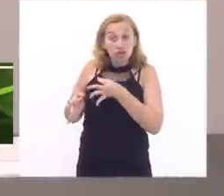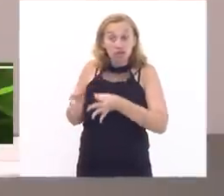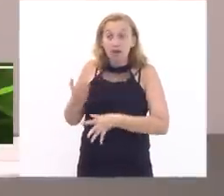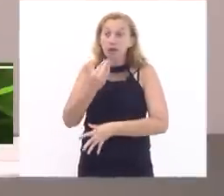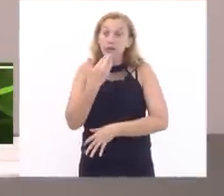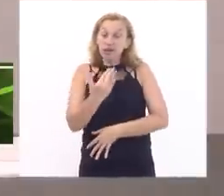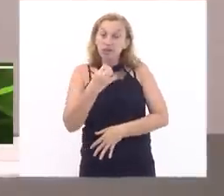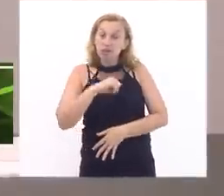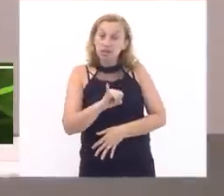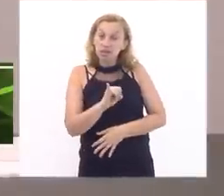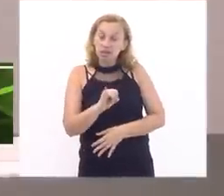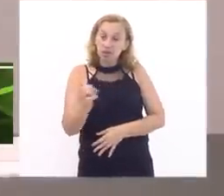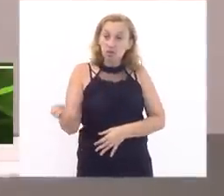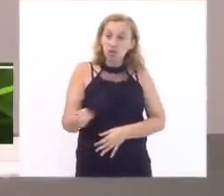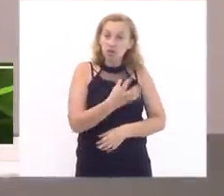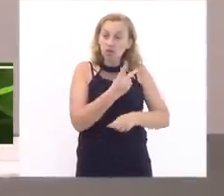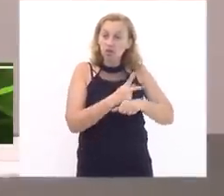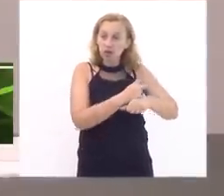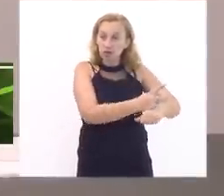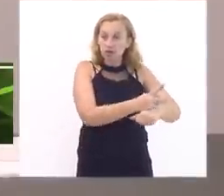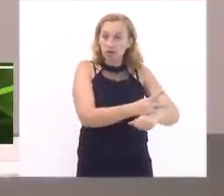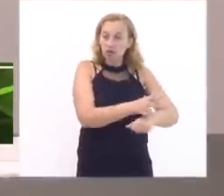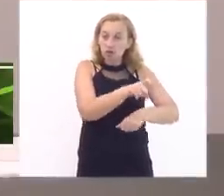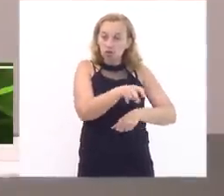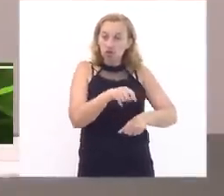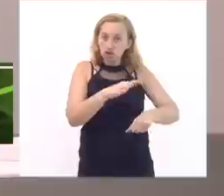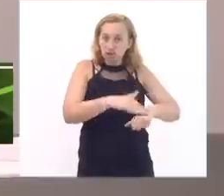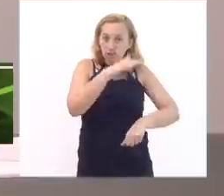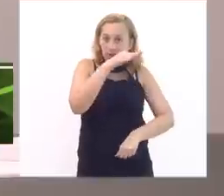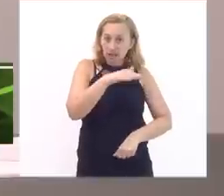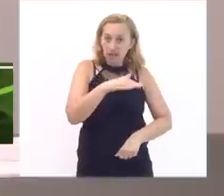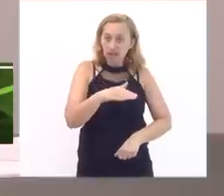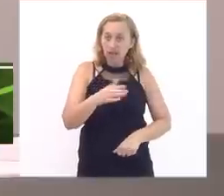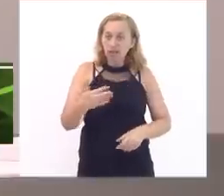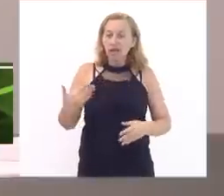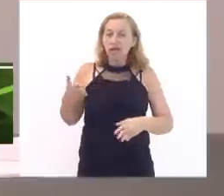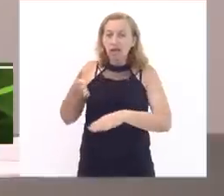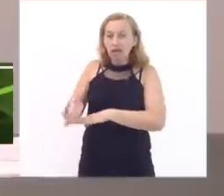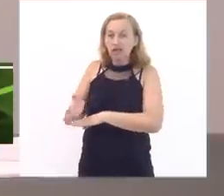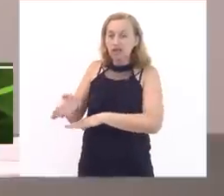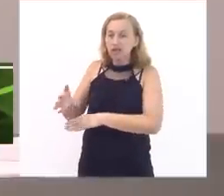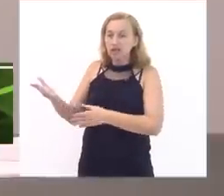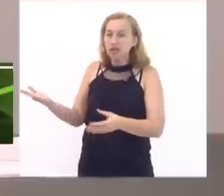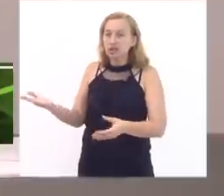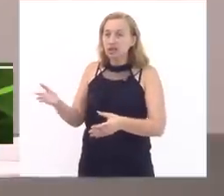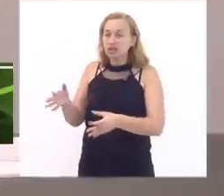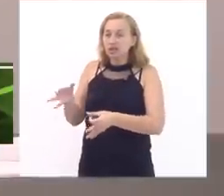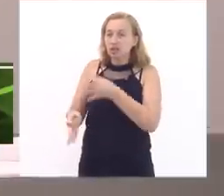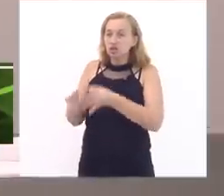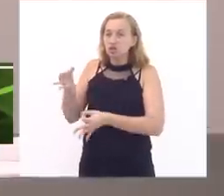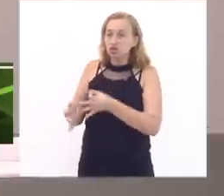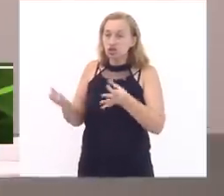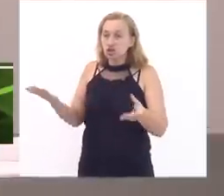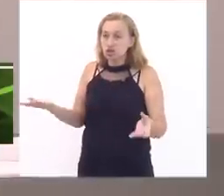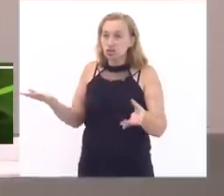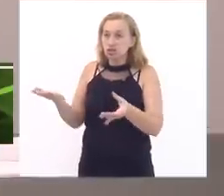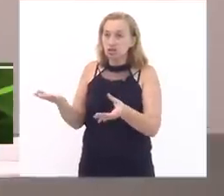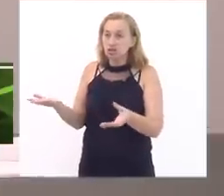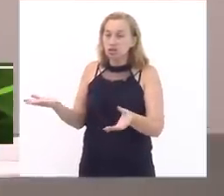ele ganhar nessa nova gratificação um X a mais, ele entra na justiça pedindo retroativo de tudo que ele não